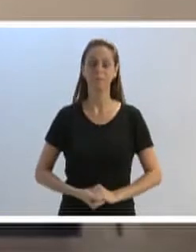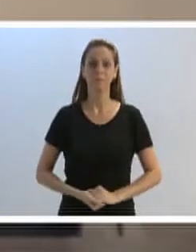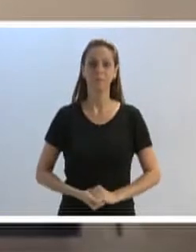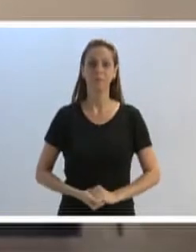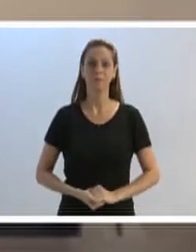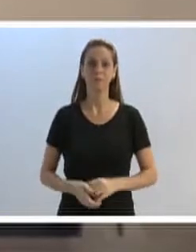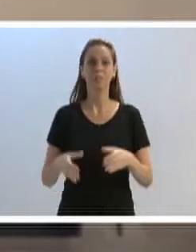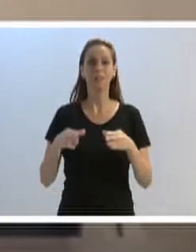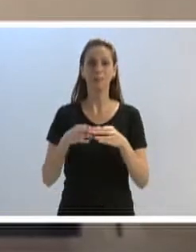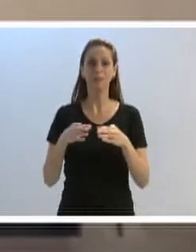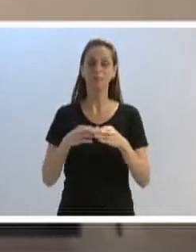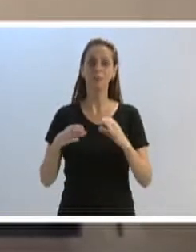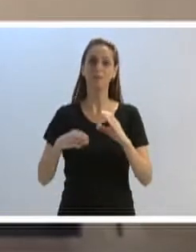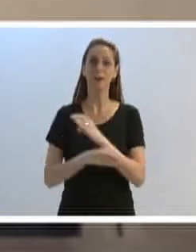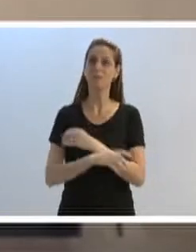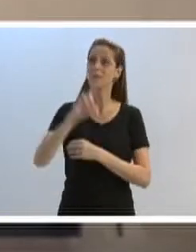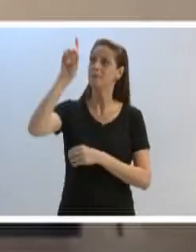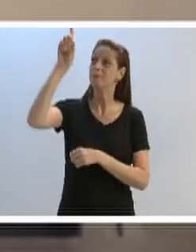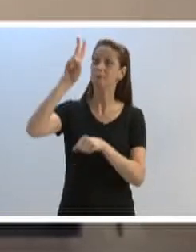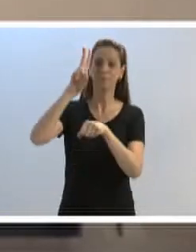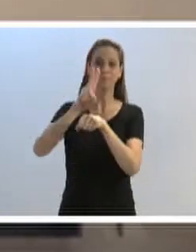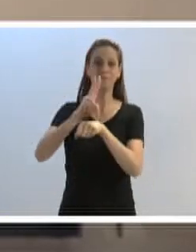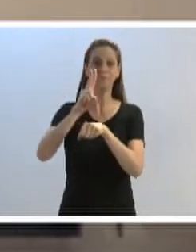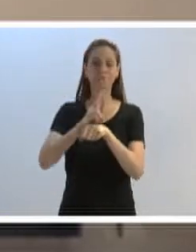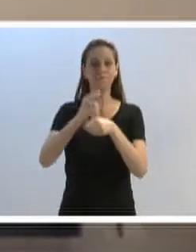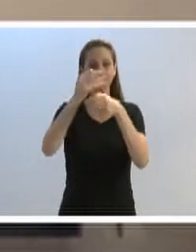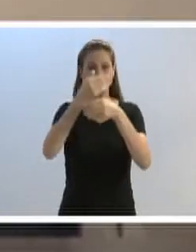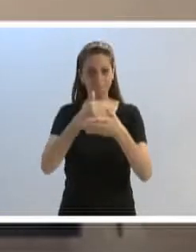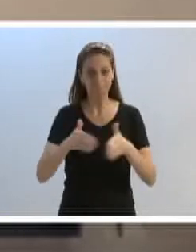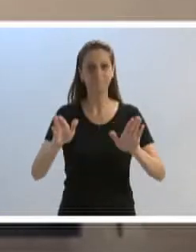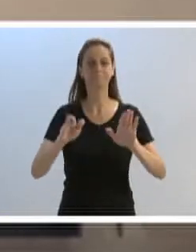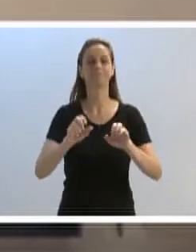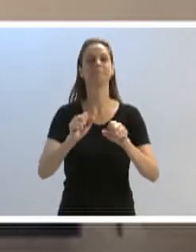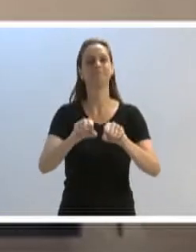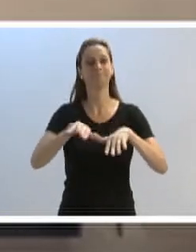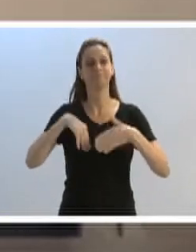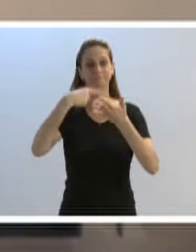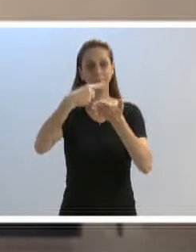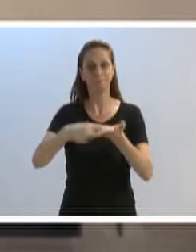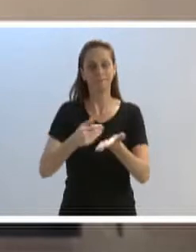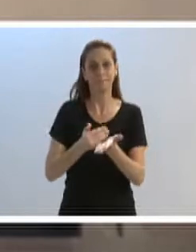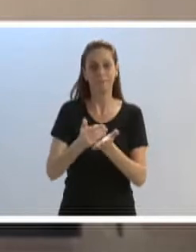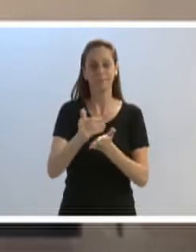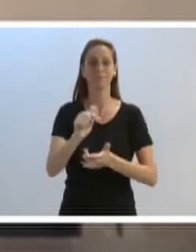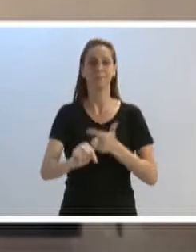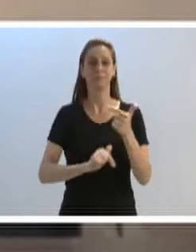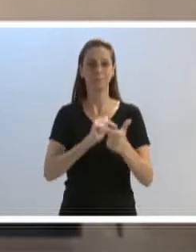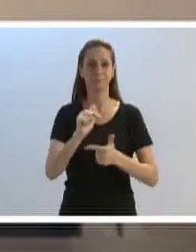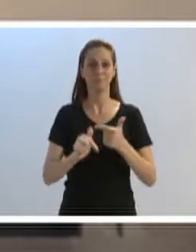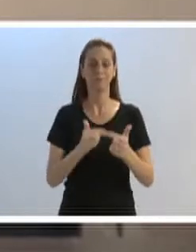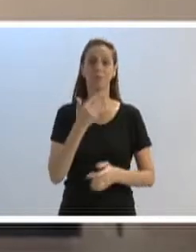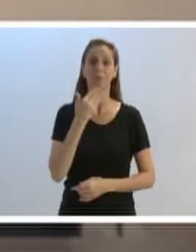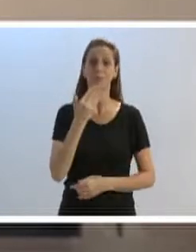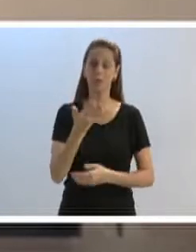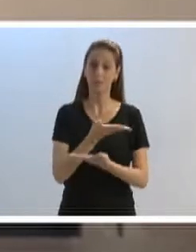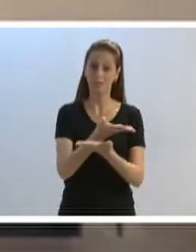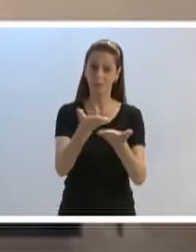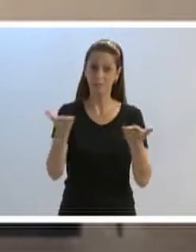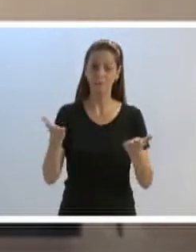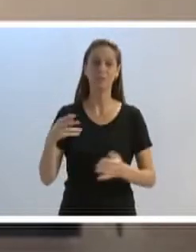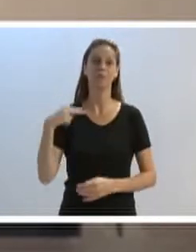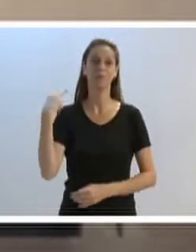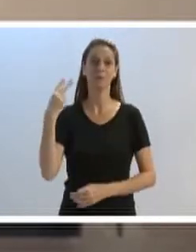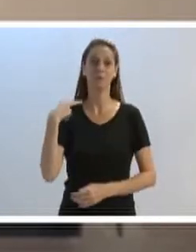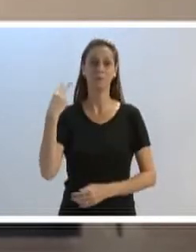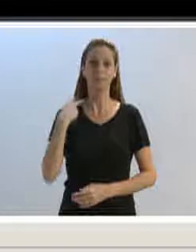Por haver quórum regimental e sob a proteção de Deus, dou por aberta a presente reunião, iniciando os nossos trabalhos. Solicito aos senhores vereadores